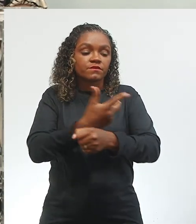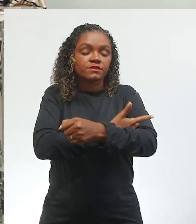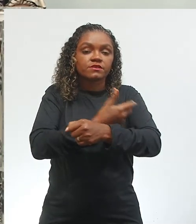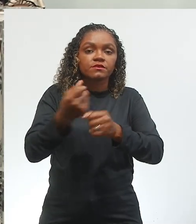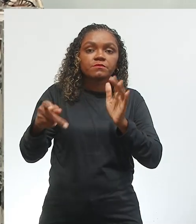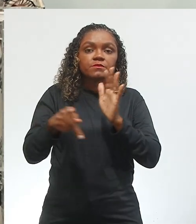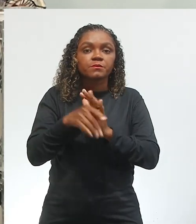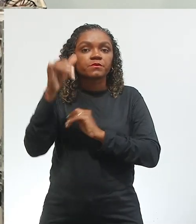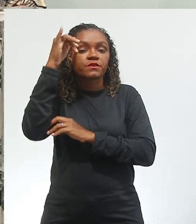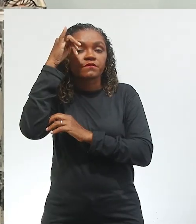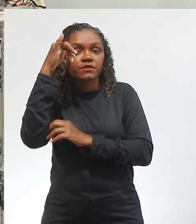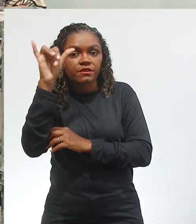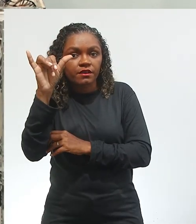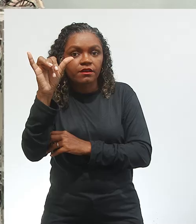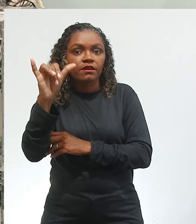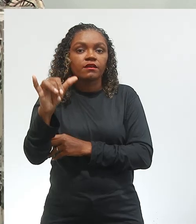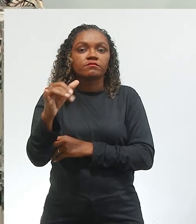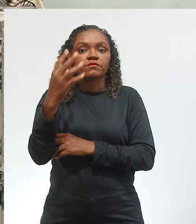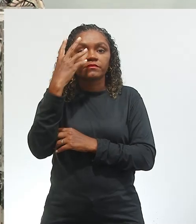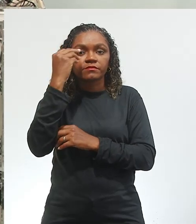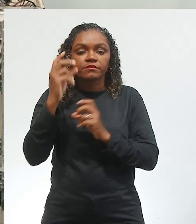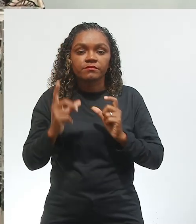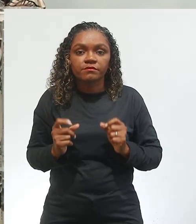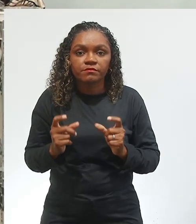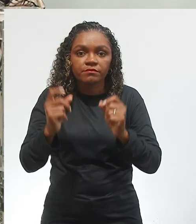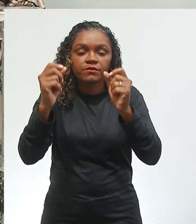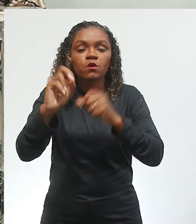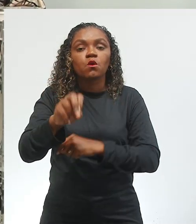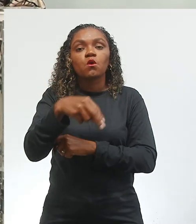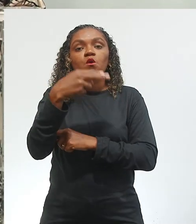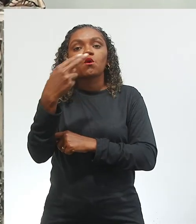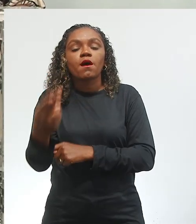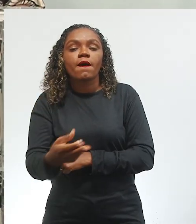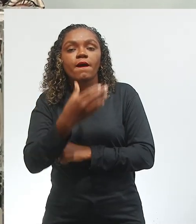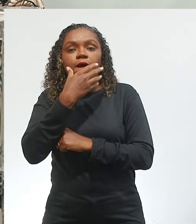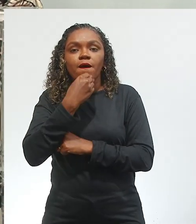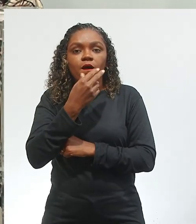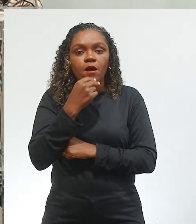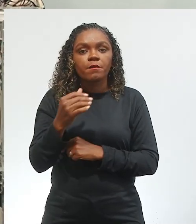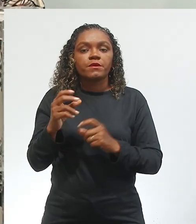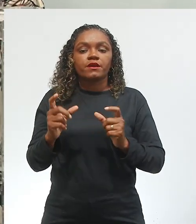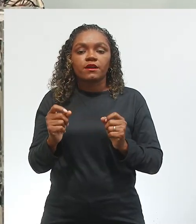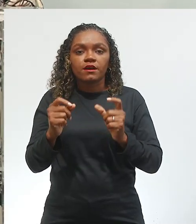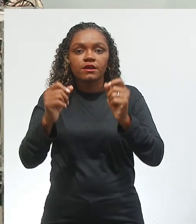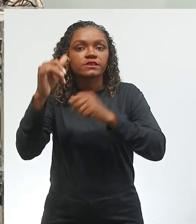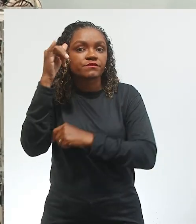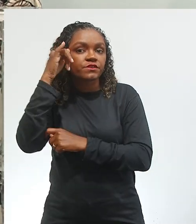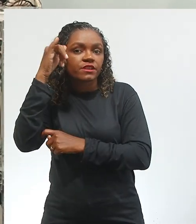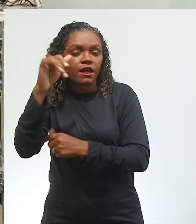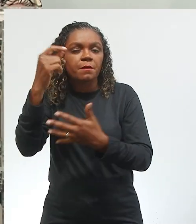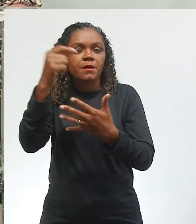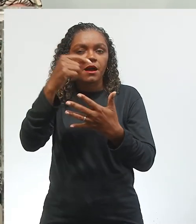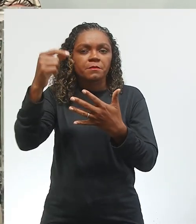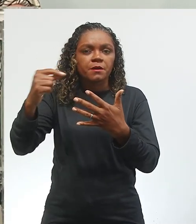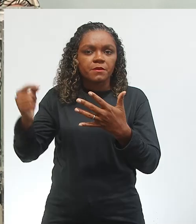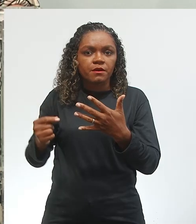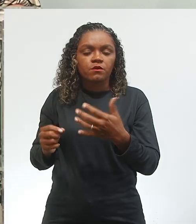câncer de mama. Ou que os homens façam o exame de prevenção de câncer de próstata. Eu quero